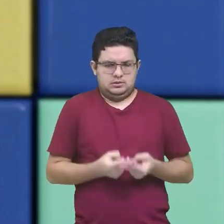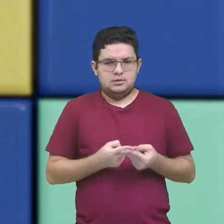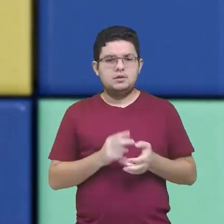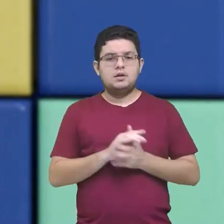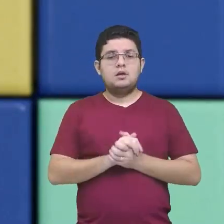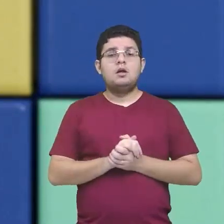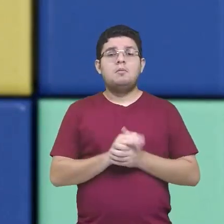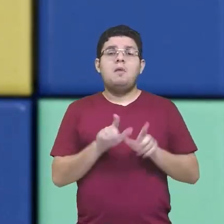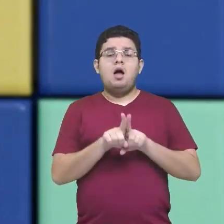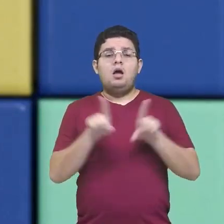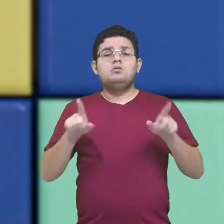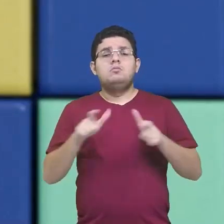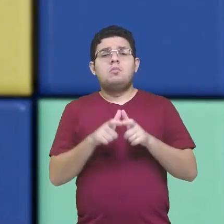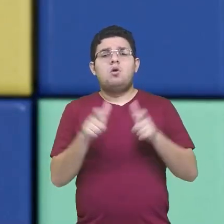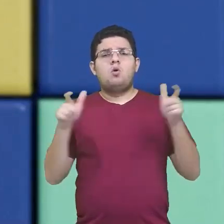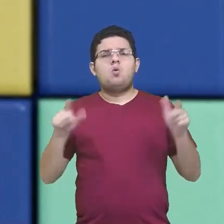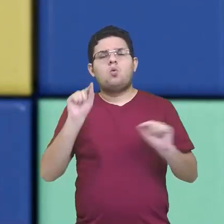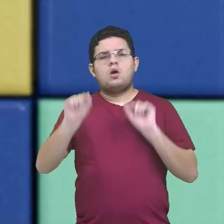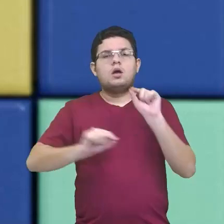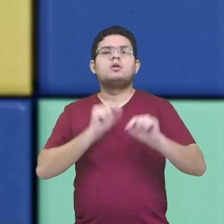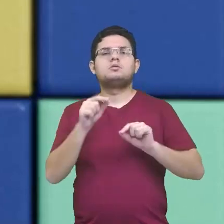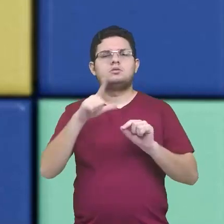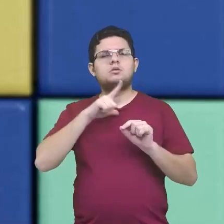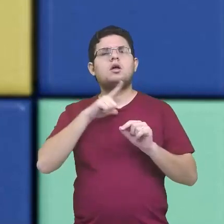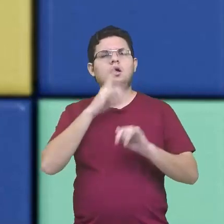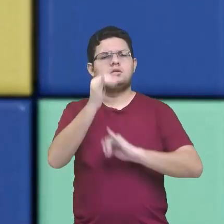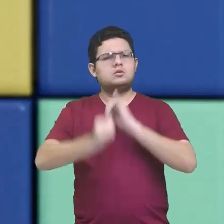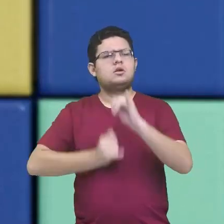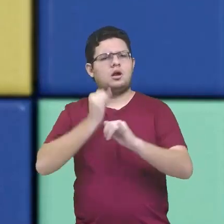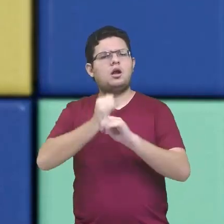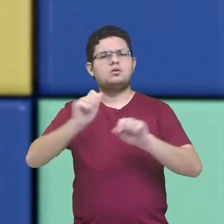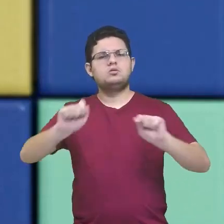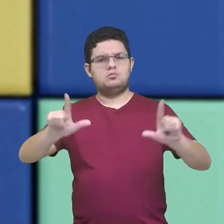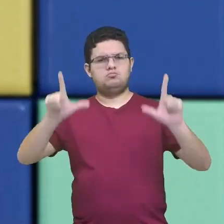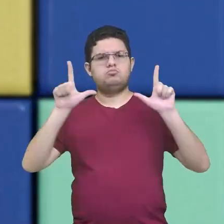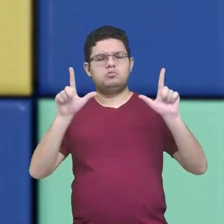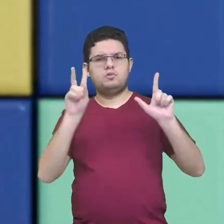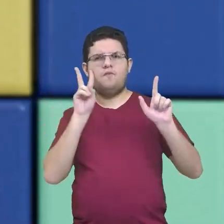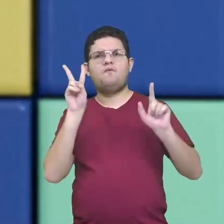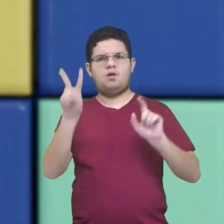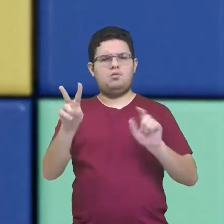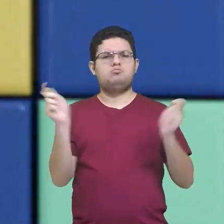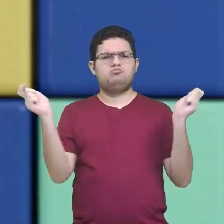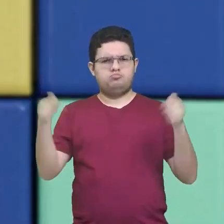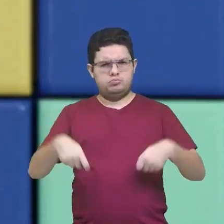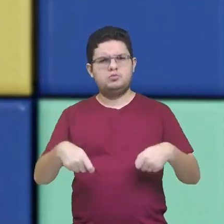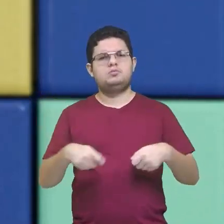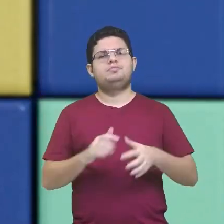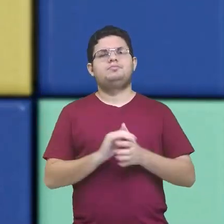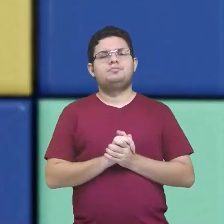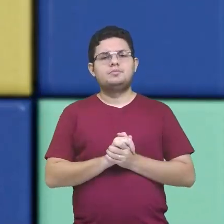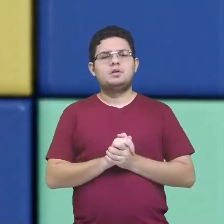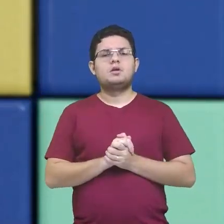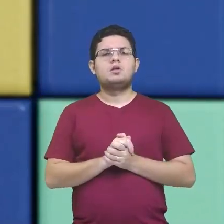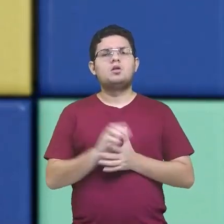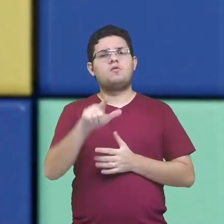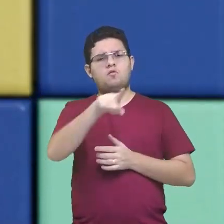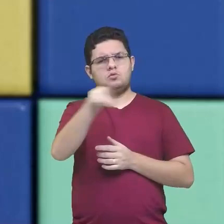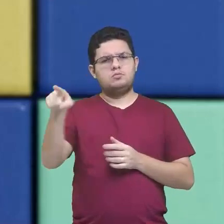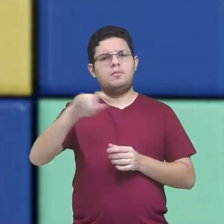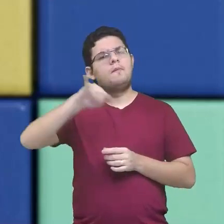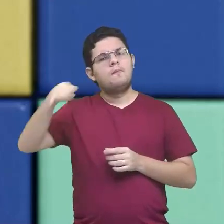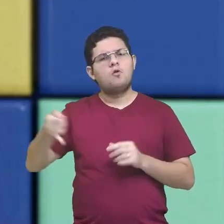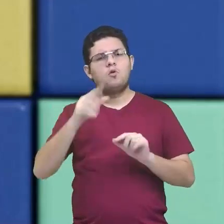é, exposições online, que faz com que você consiga dar uma olhadinha nesse material